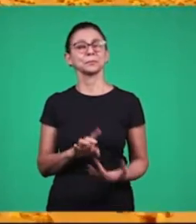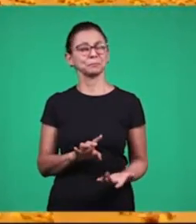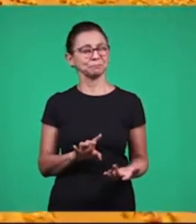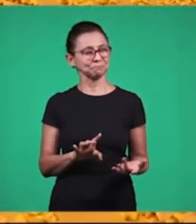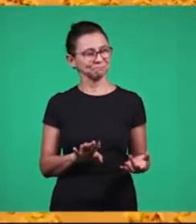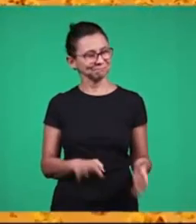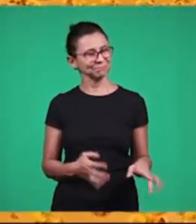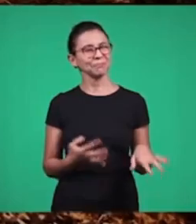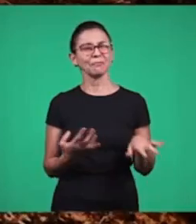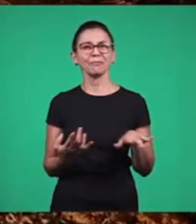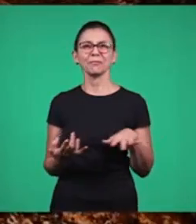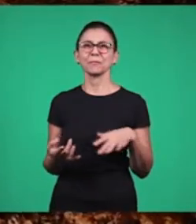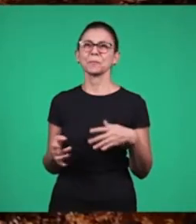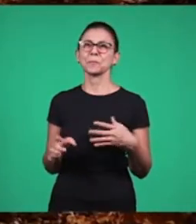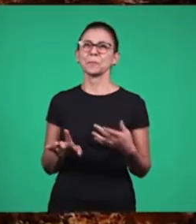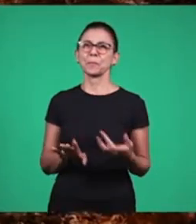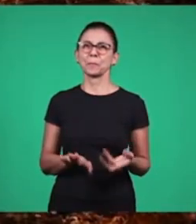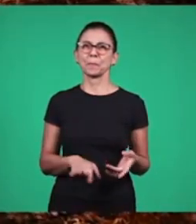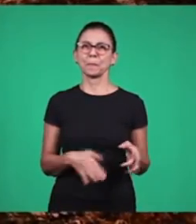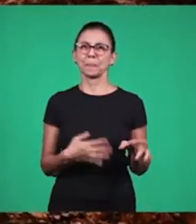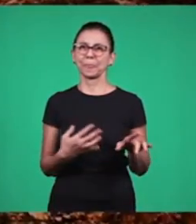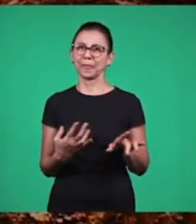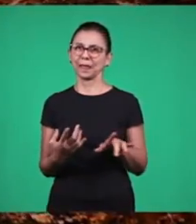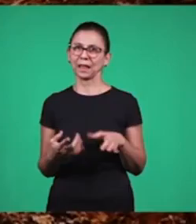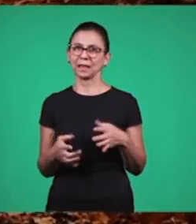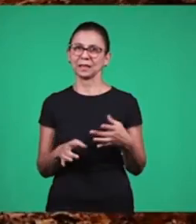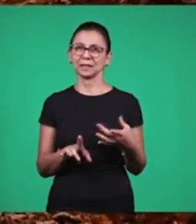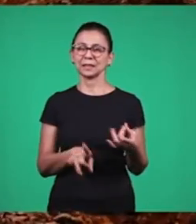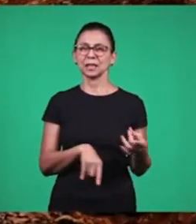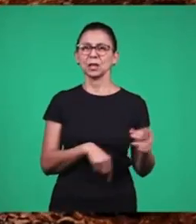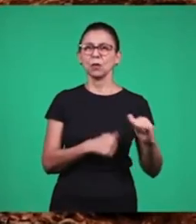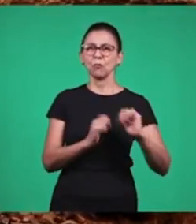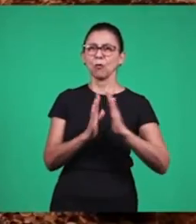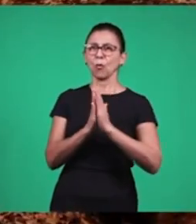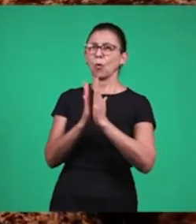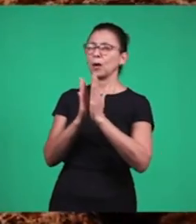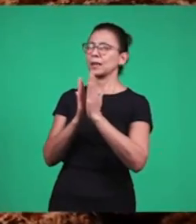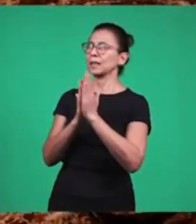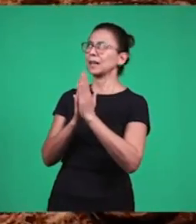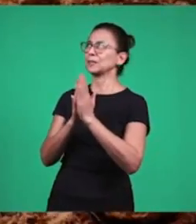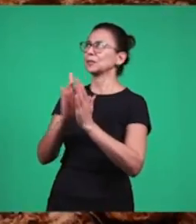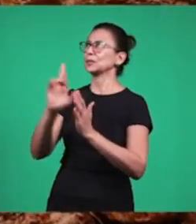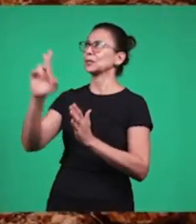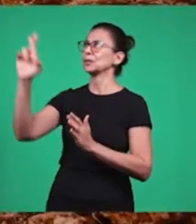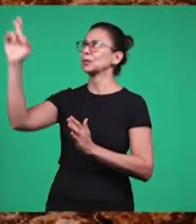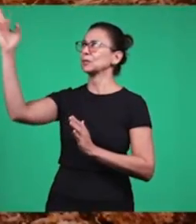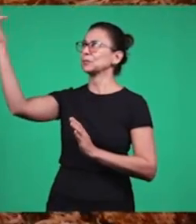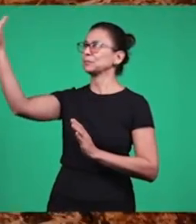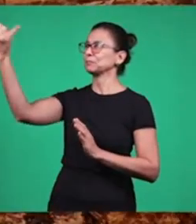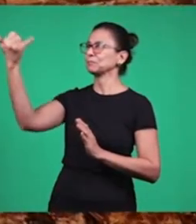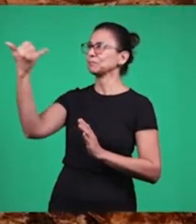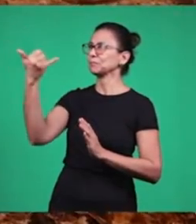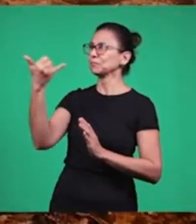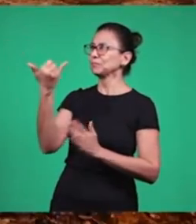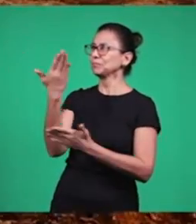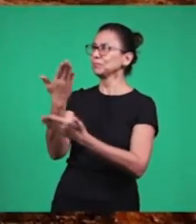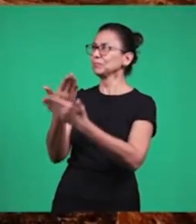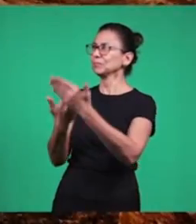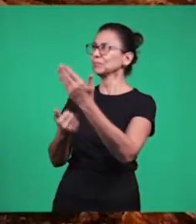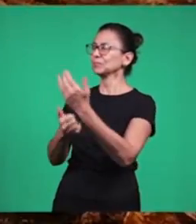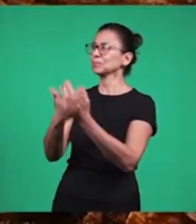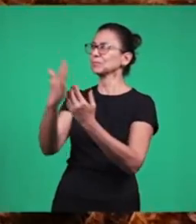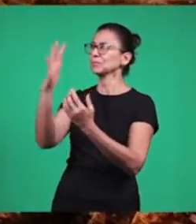caminhar, então ali me falarás e a tua mão